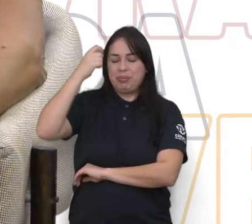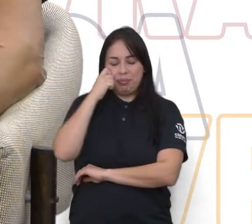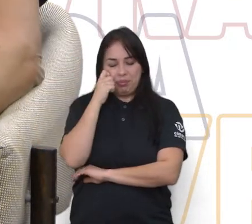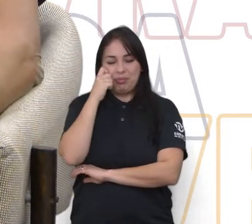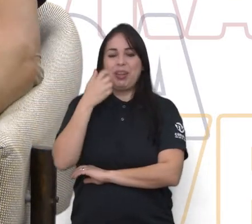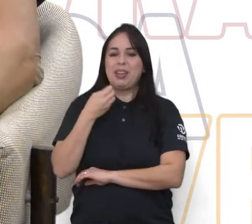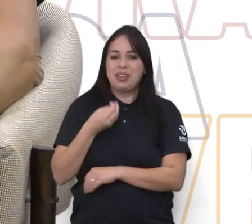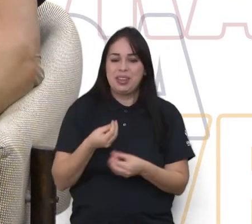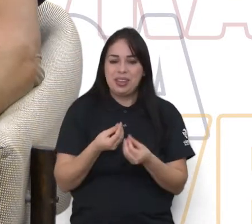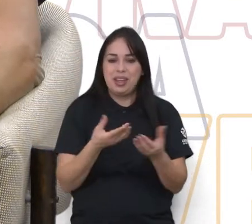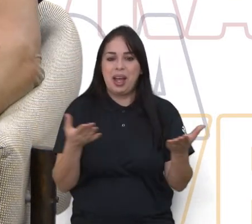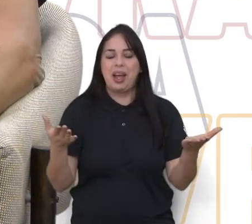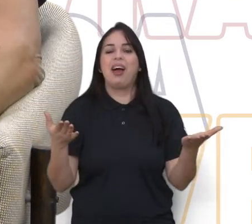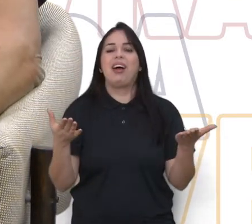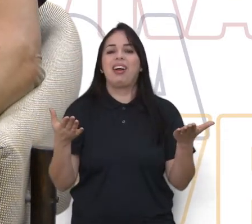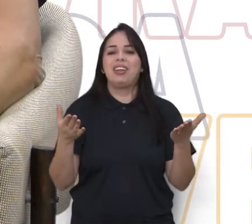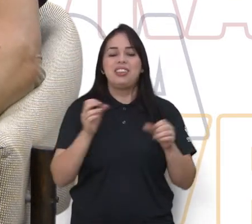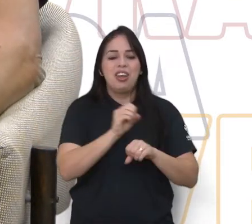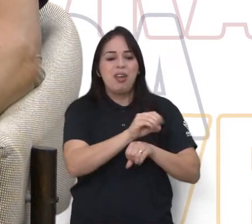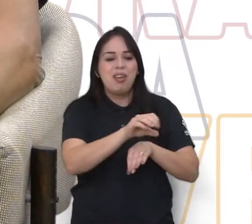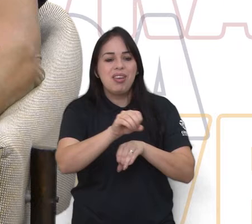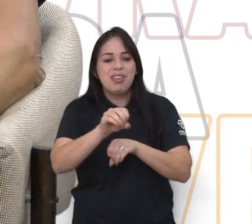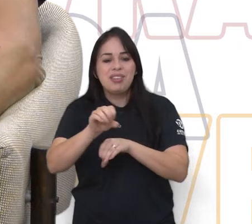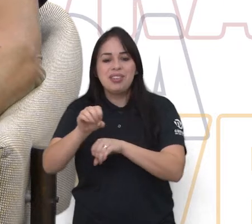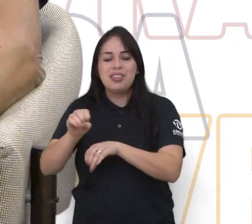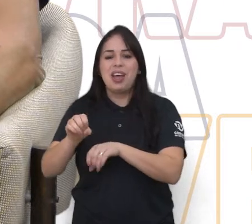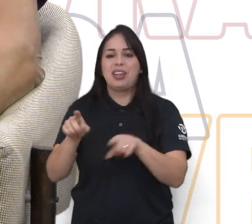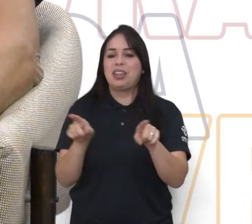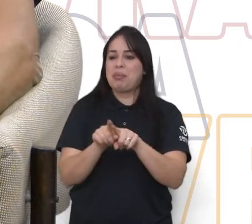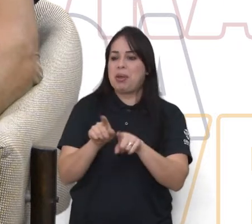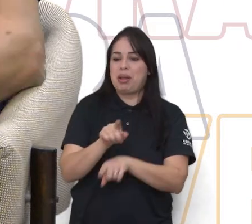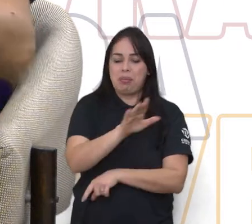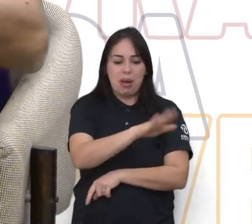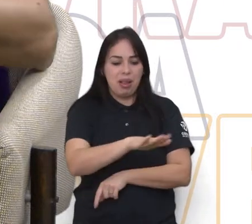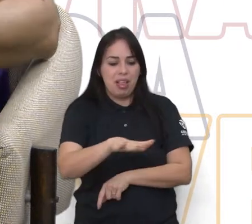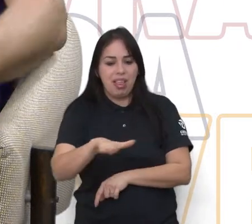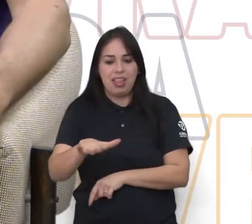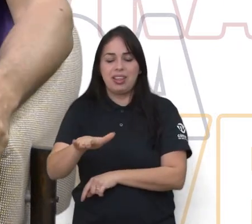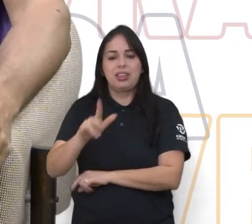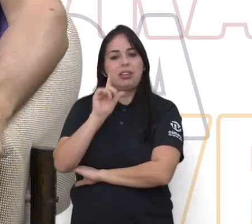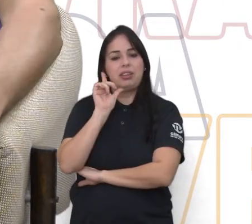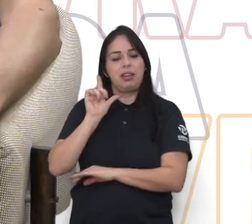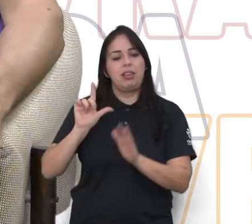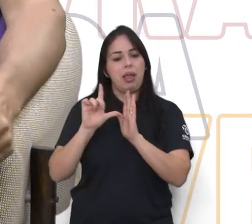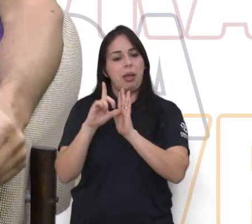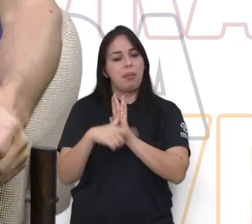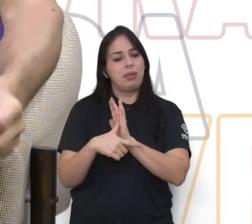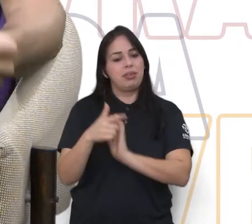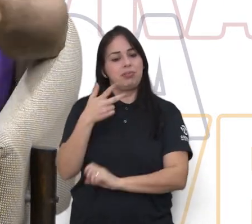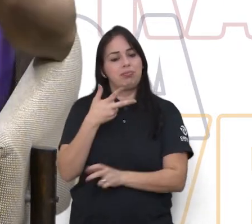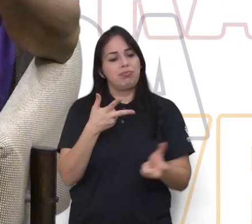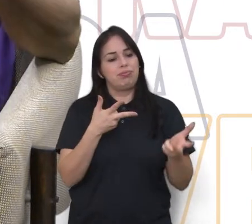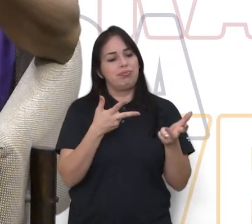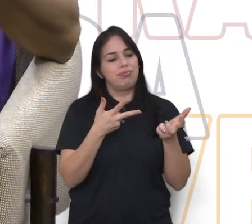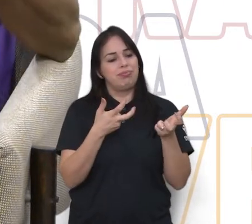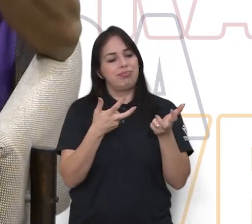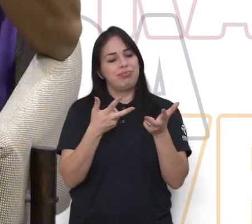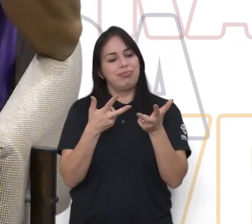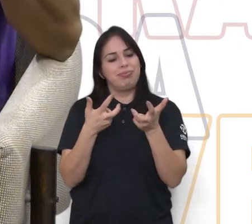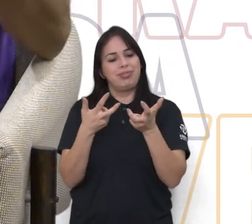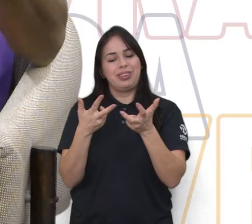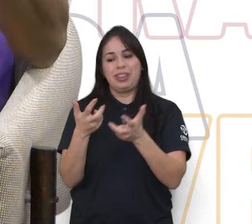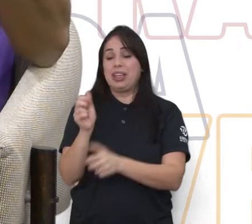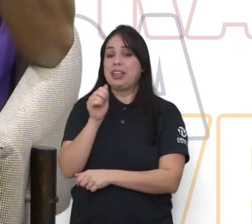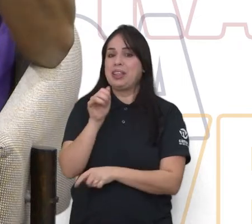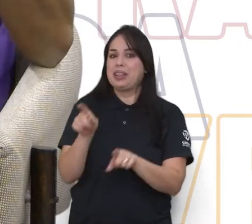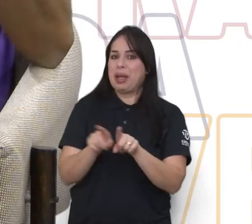essa mensagem para as crianças e para as famílias, e você começa a ver no trabalho com a comunidade, você começa a ver que